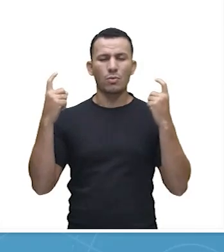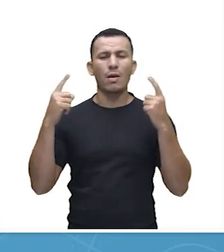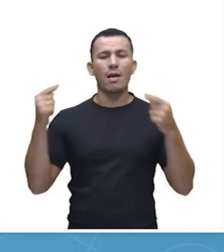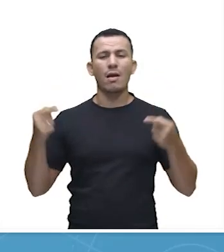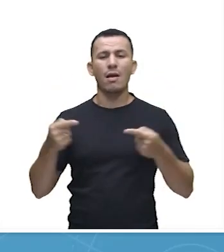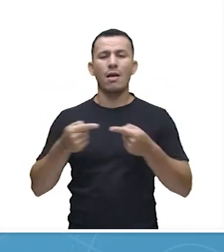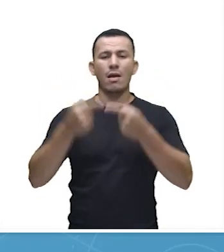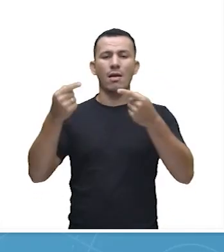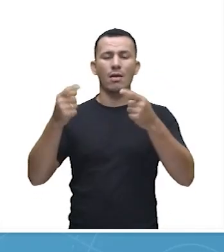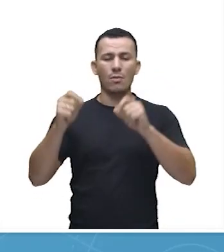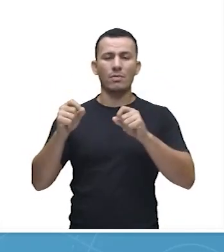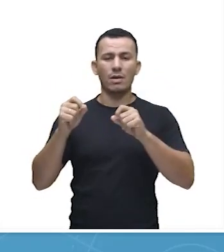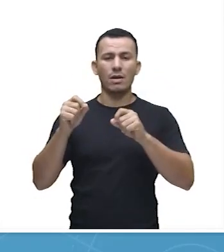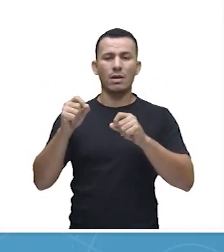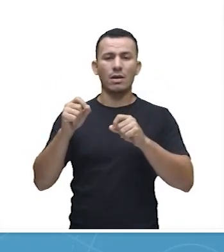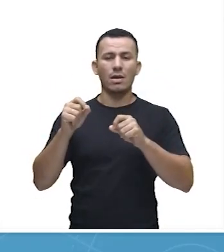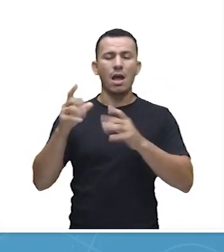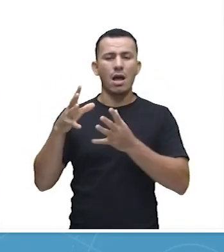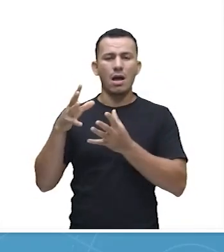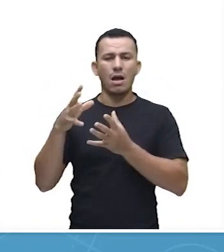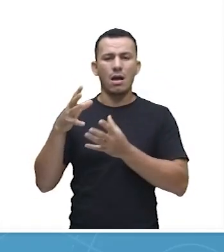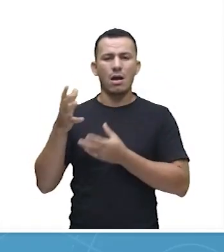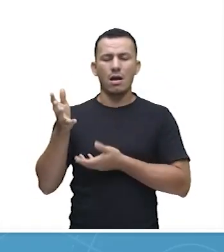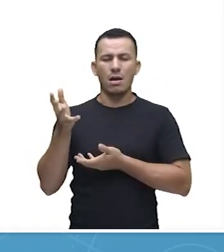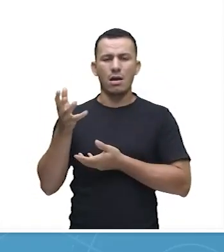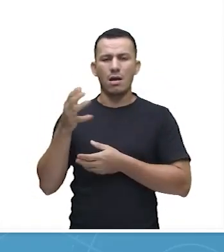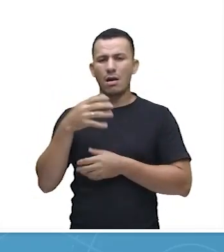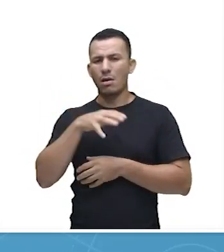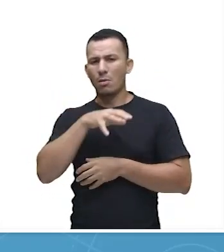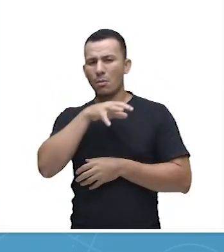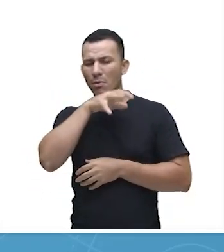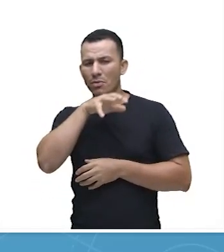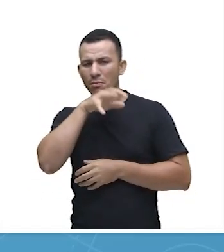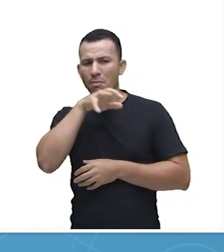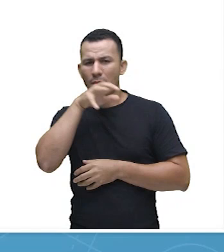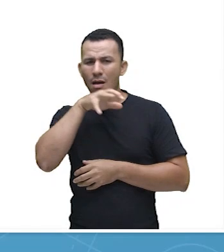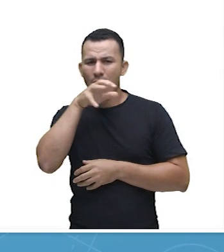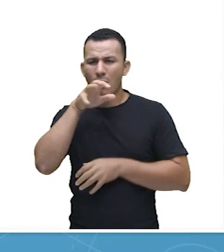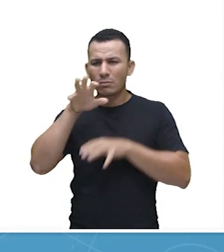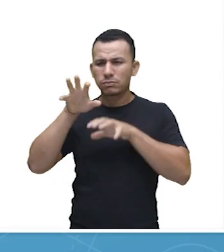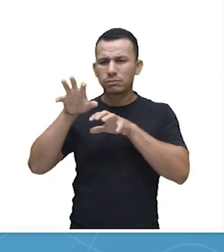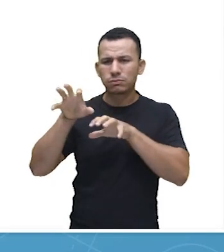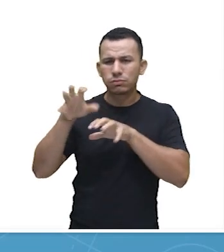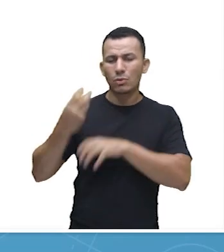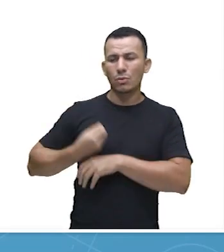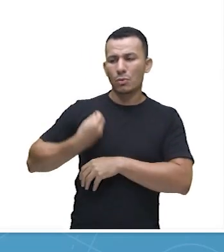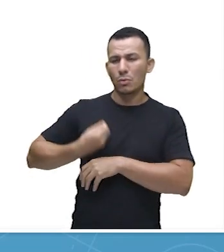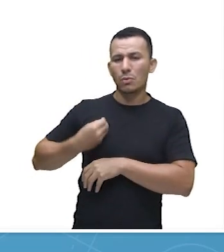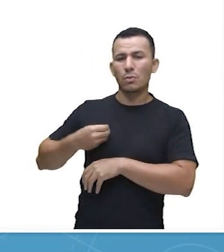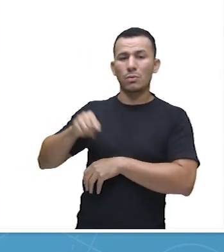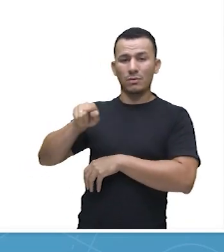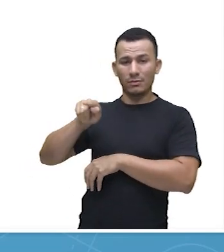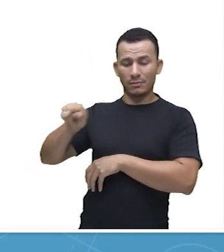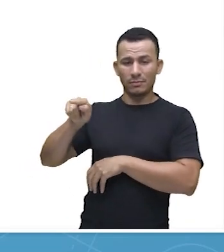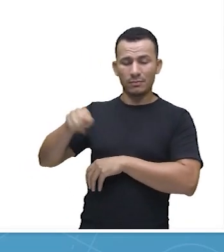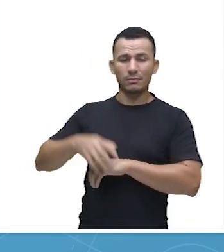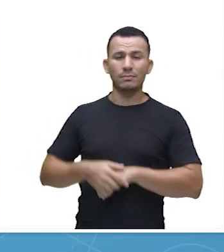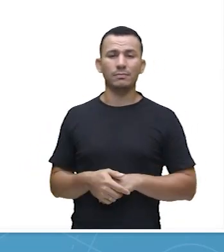um ser, a um monstro que vive ali, não é? Onde, olha aí, o monstro